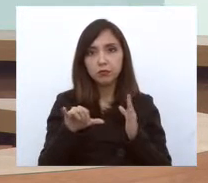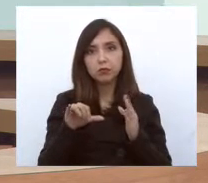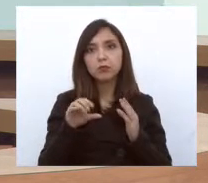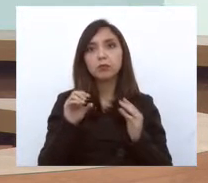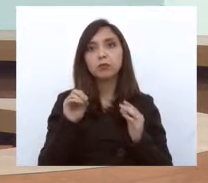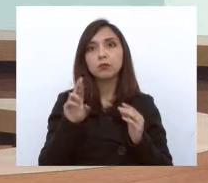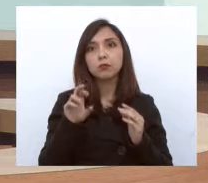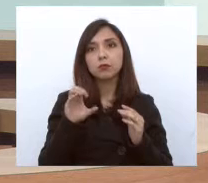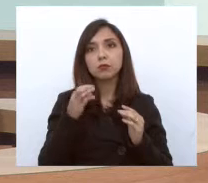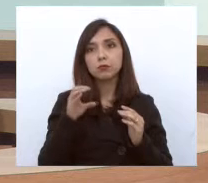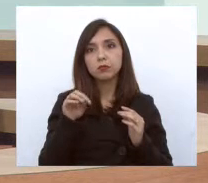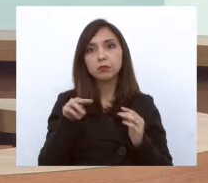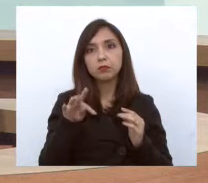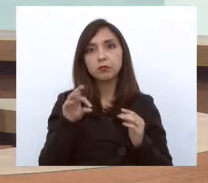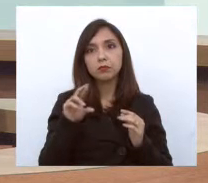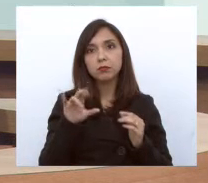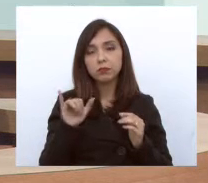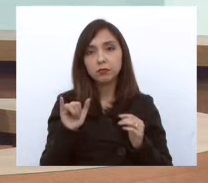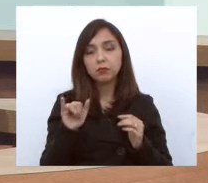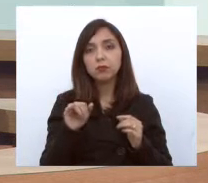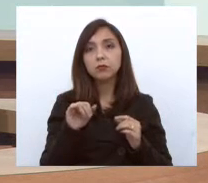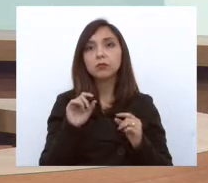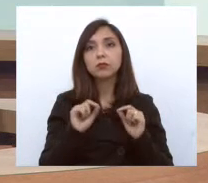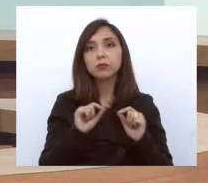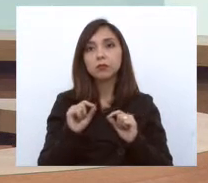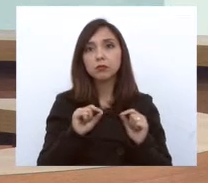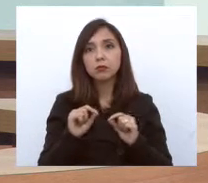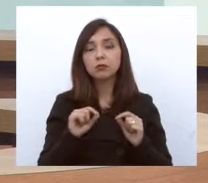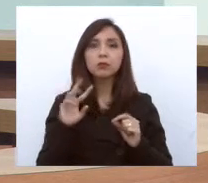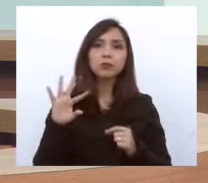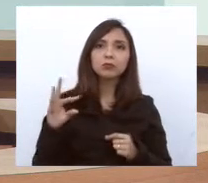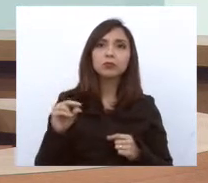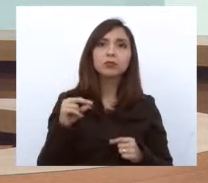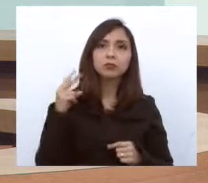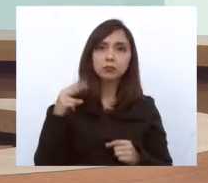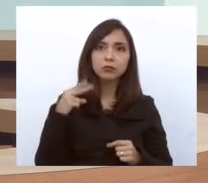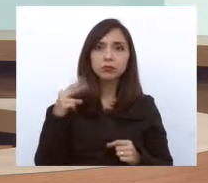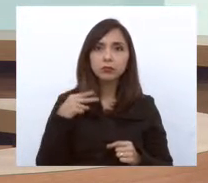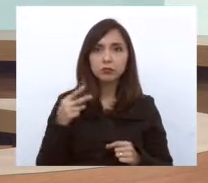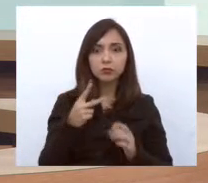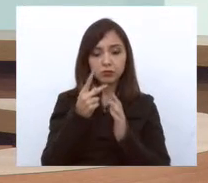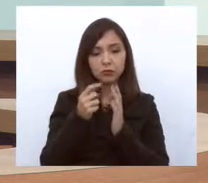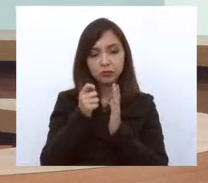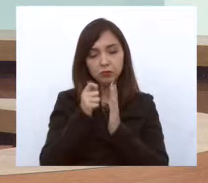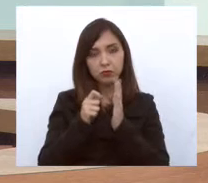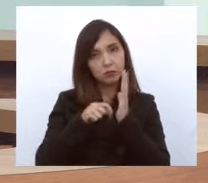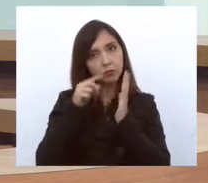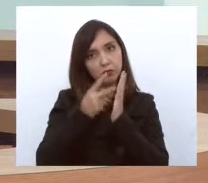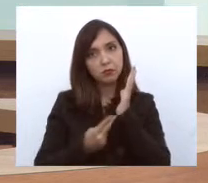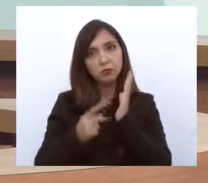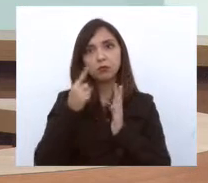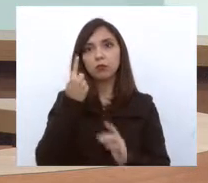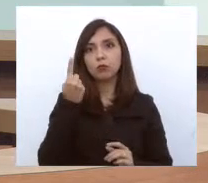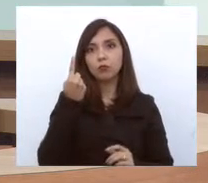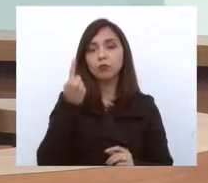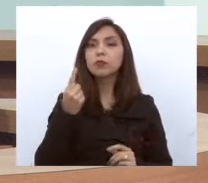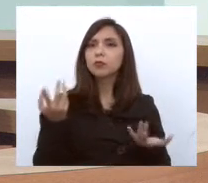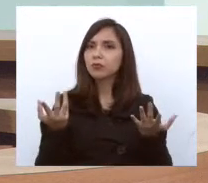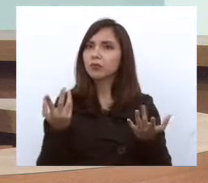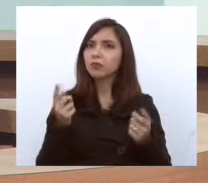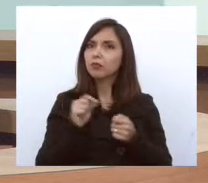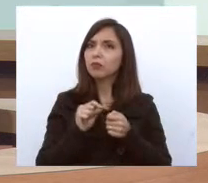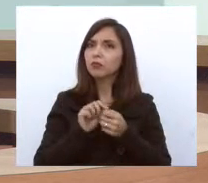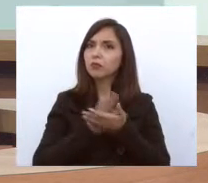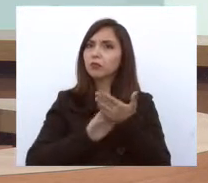Orçamentárias, enviar essa porcentagem dos vereadores no que diz o parágrafo único, vereador Marcelo Seminaldo. Isso não foi